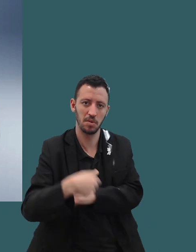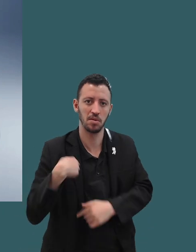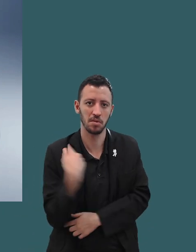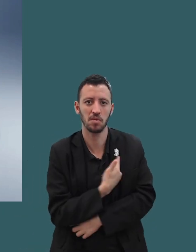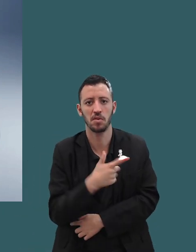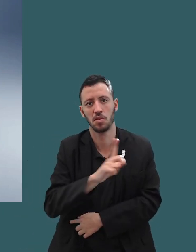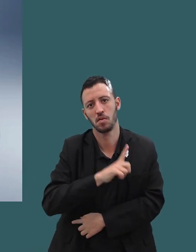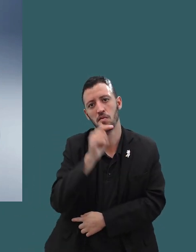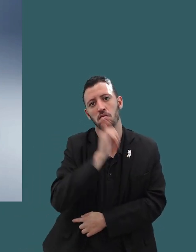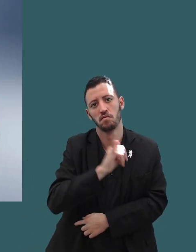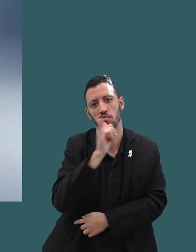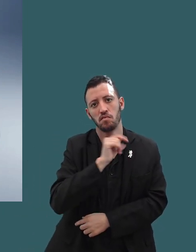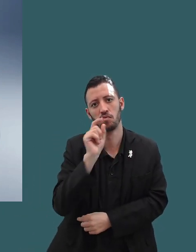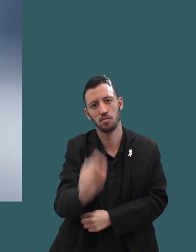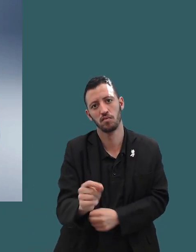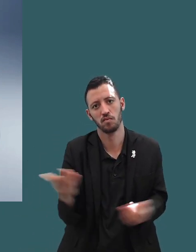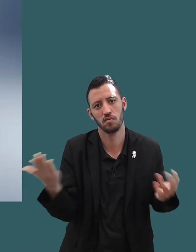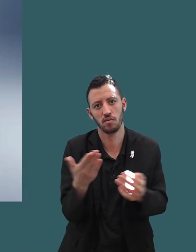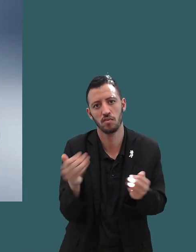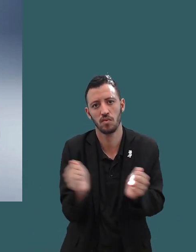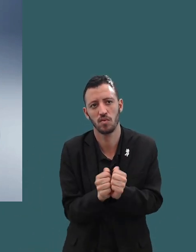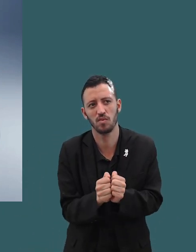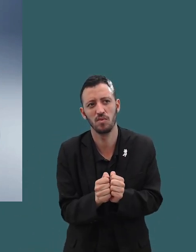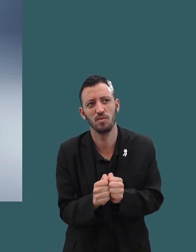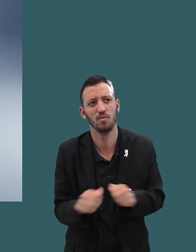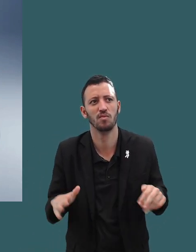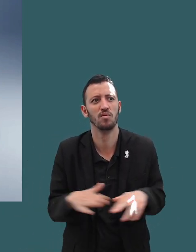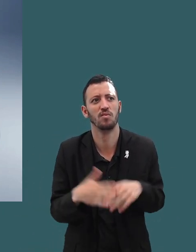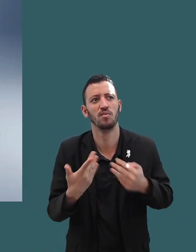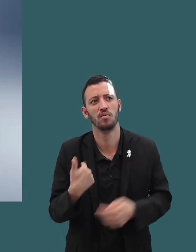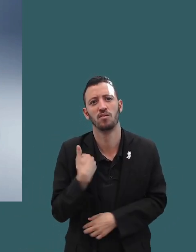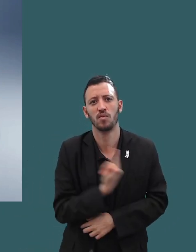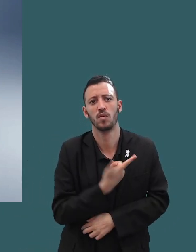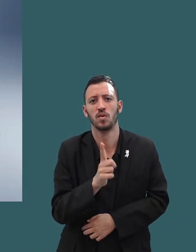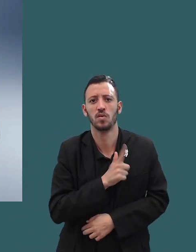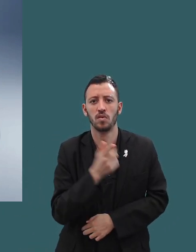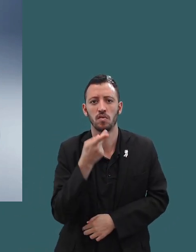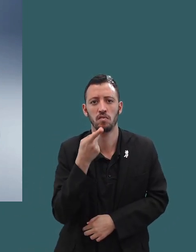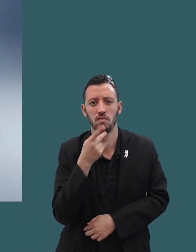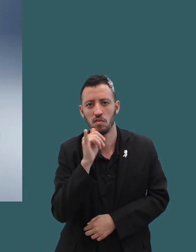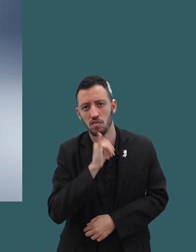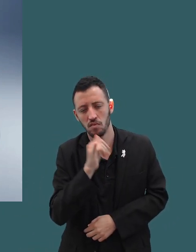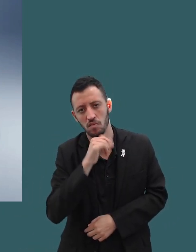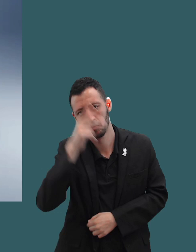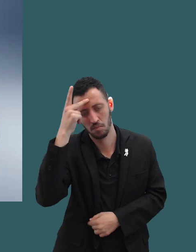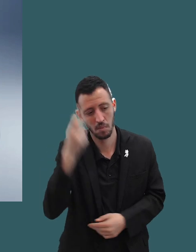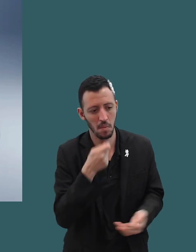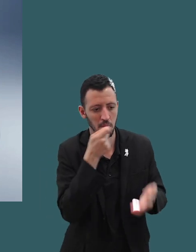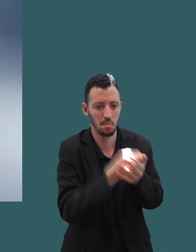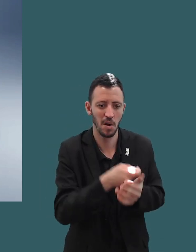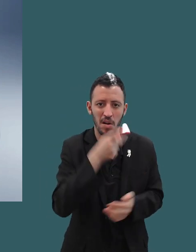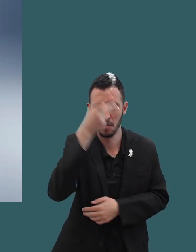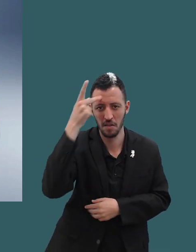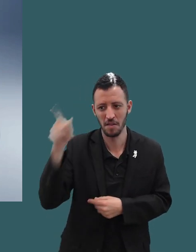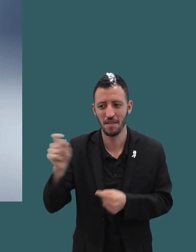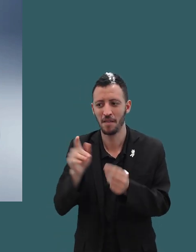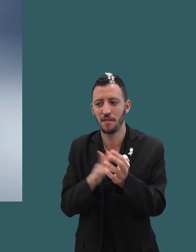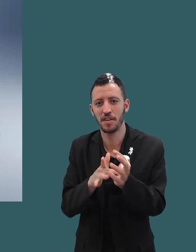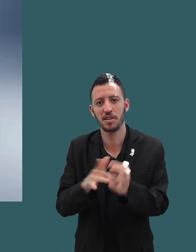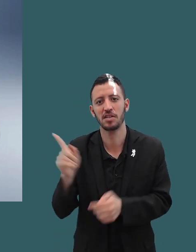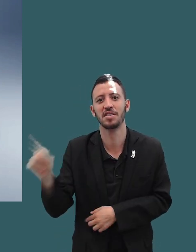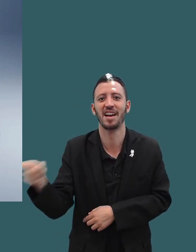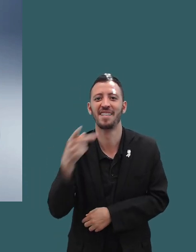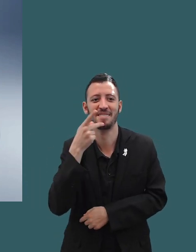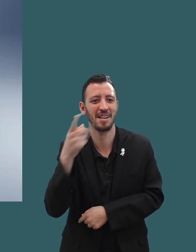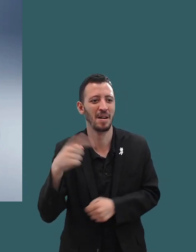ter, por exemplo, fraudes evidentes. A gente vai ter, por exemplo, pessoal pagando gente para posar de médico no TikTok